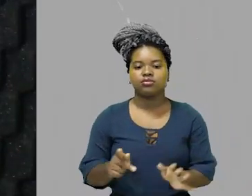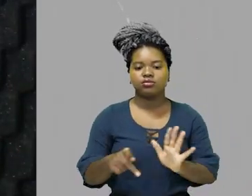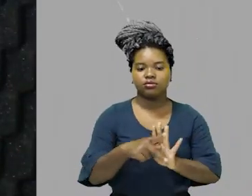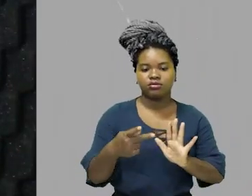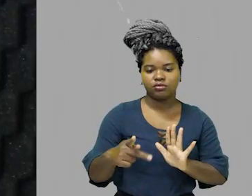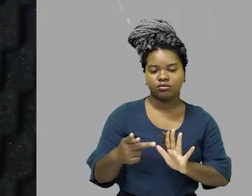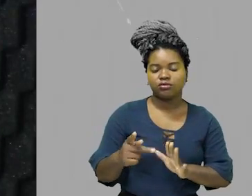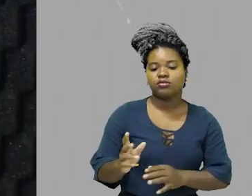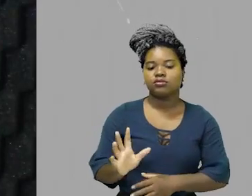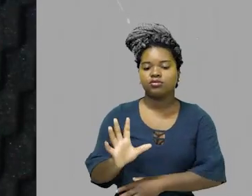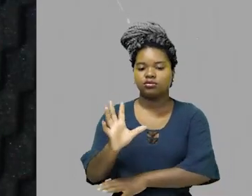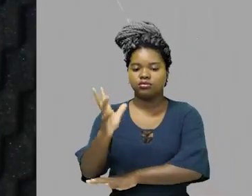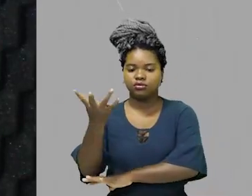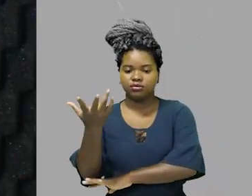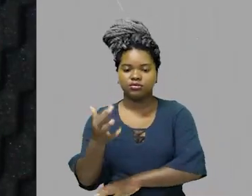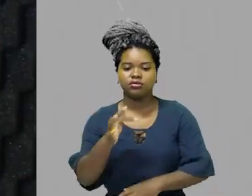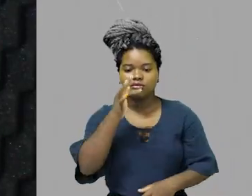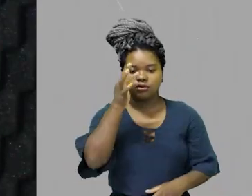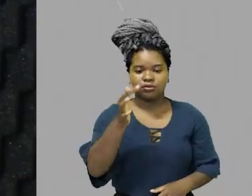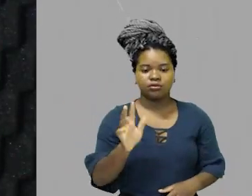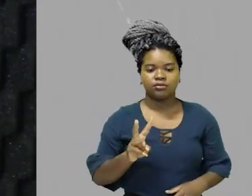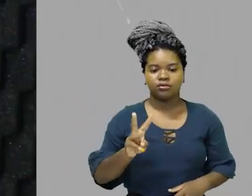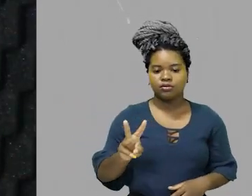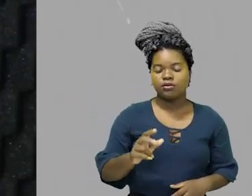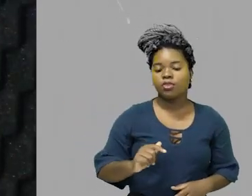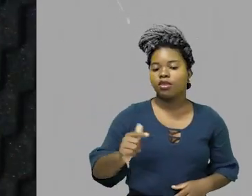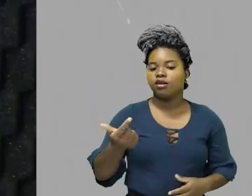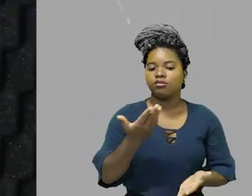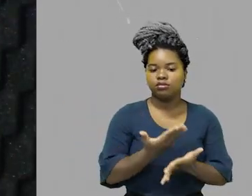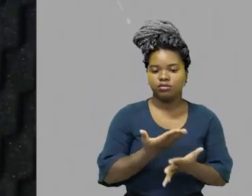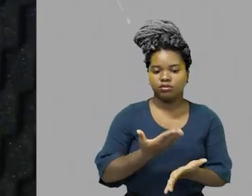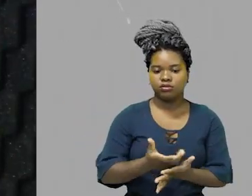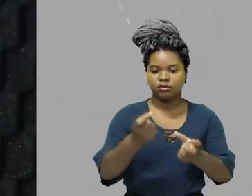os vegetais. Na próxima aula eu quero trabalhar com vocês